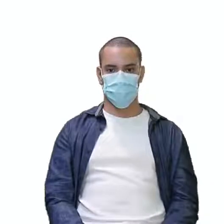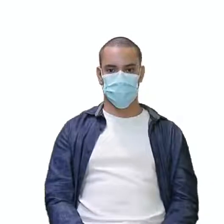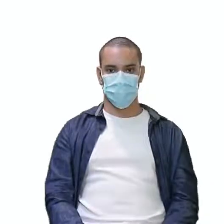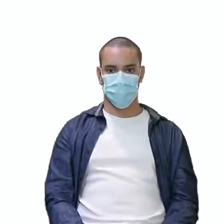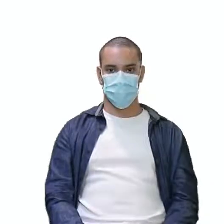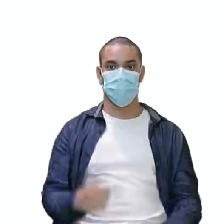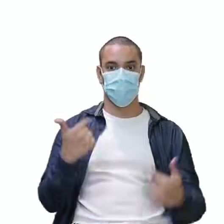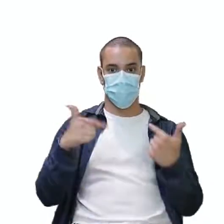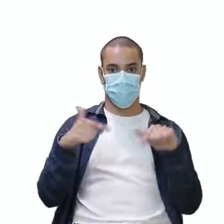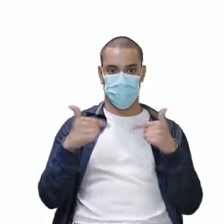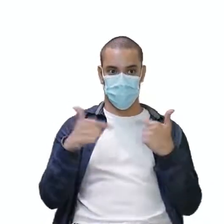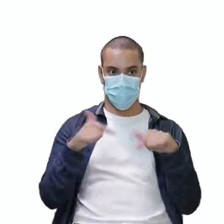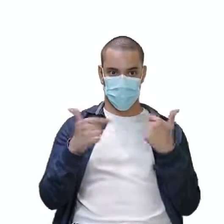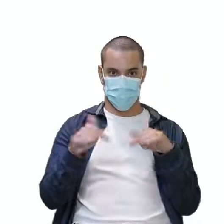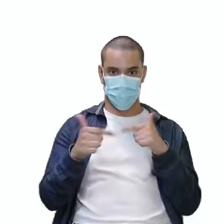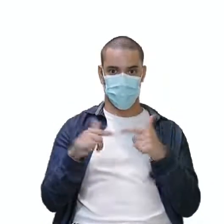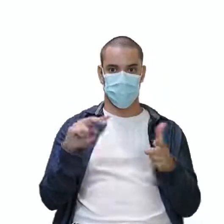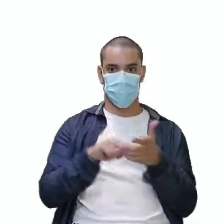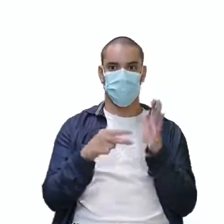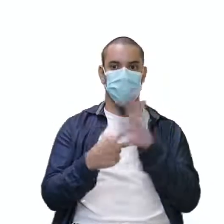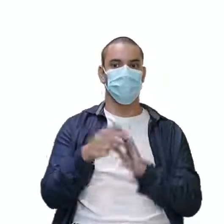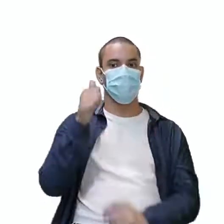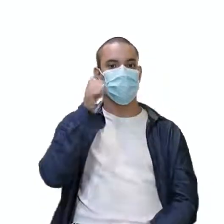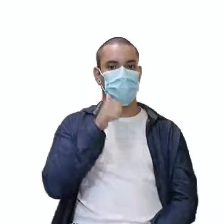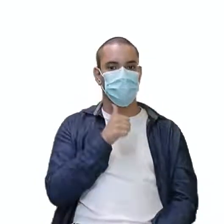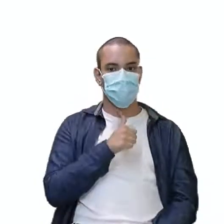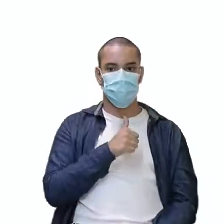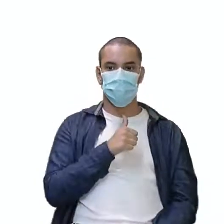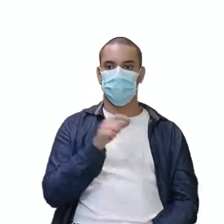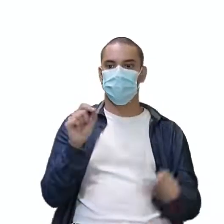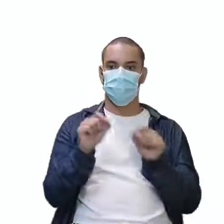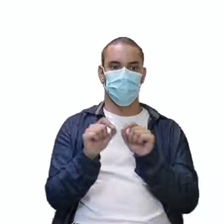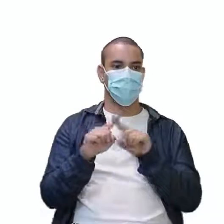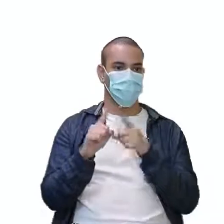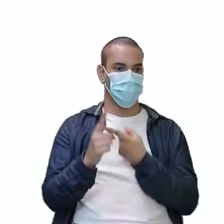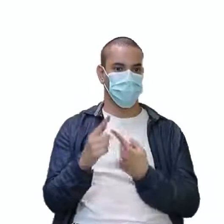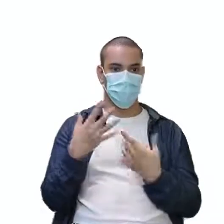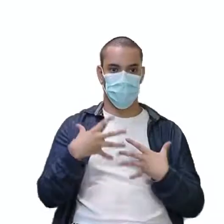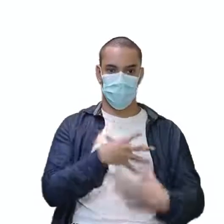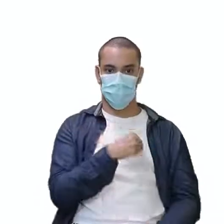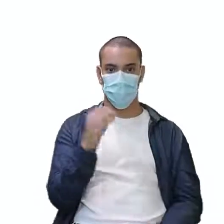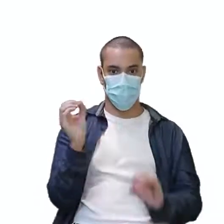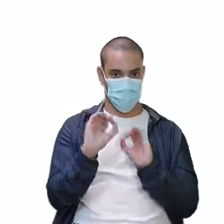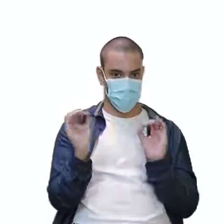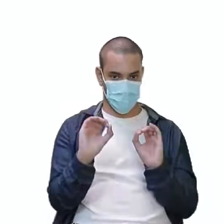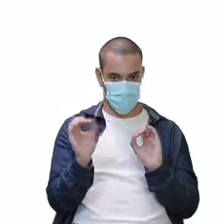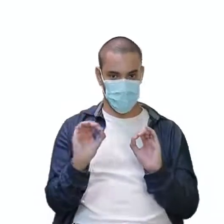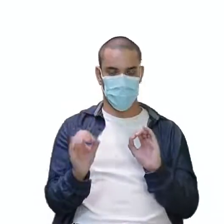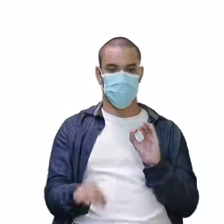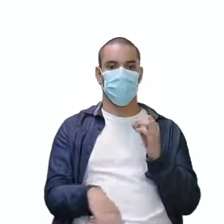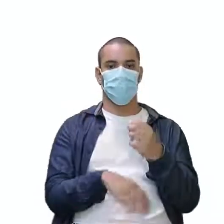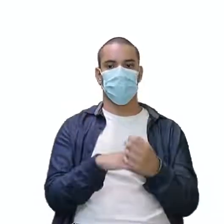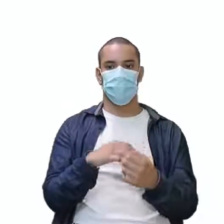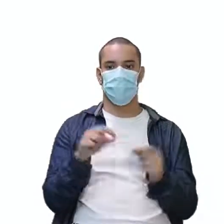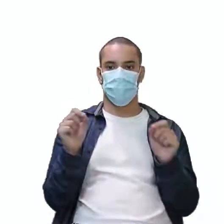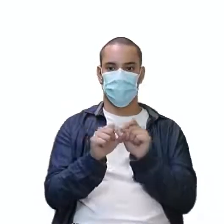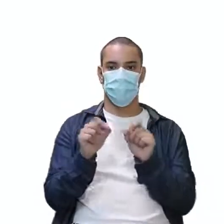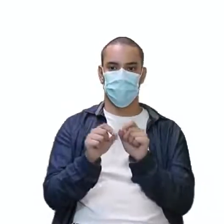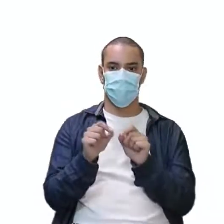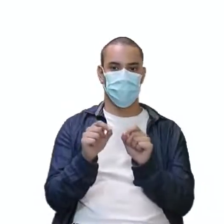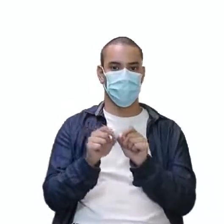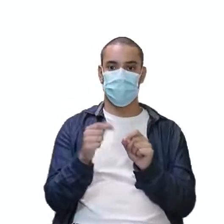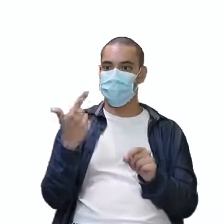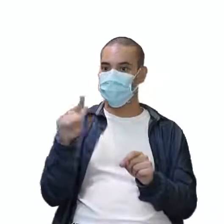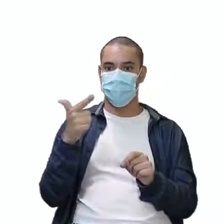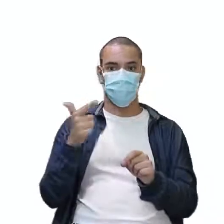As operárias, que são as fêmeas estéreis, que realizam o trabalho da colmeia. Tadinha, né? Elas são